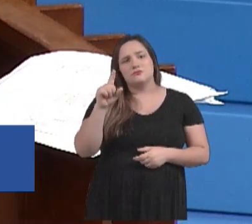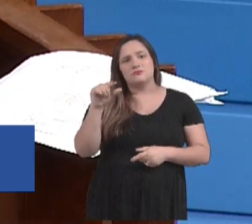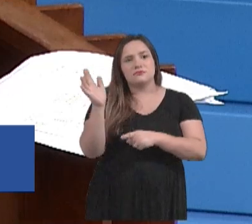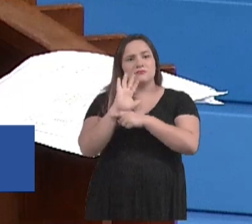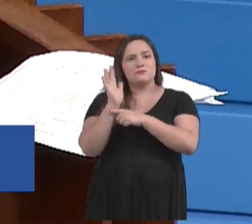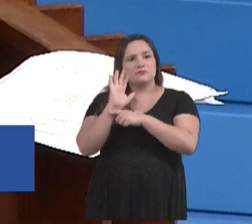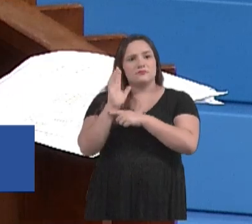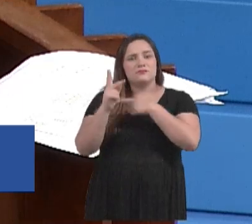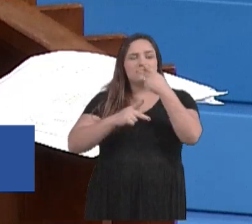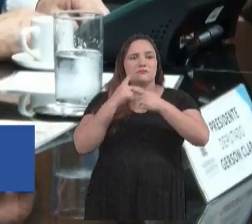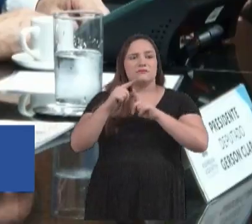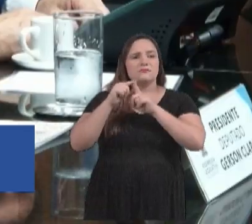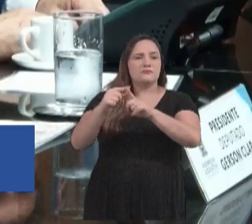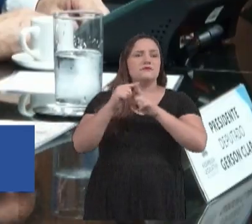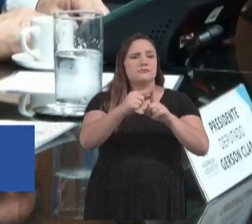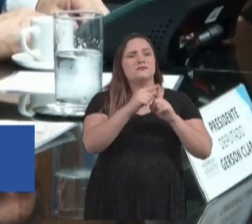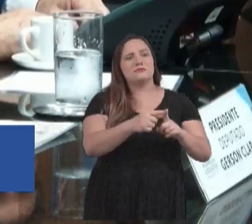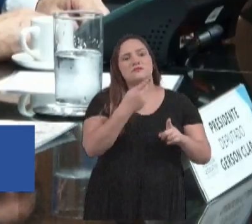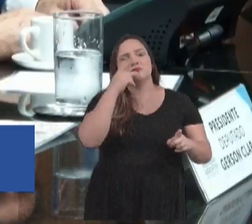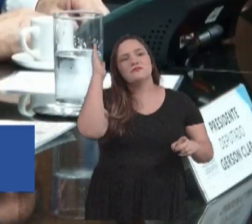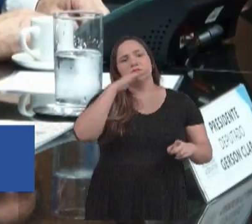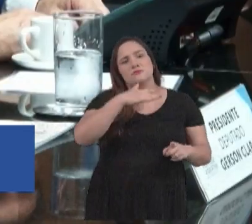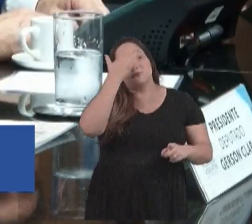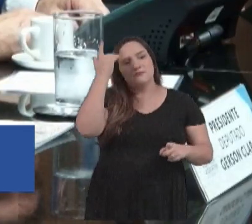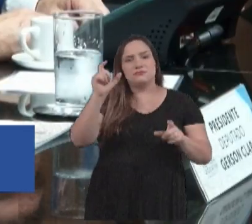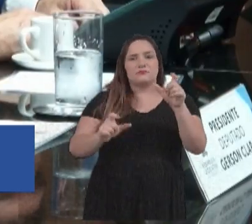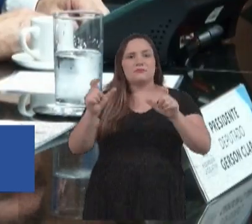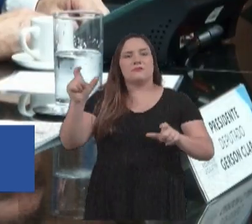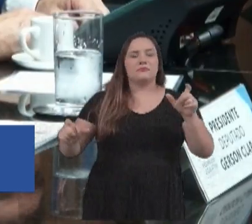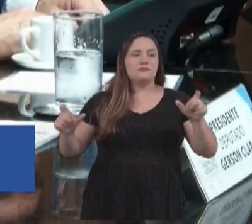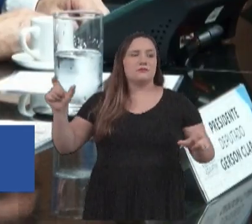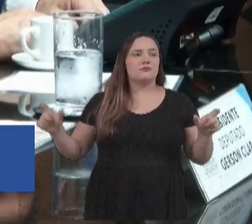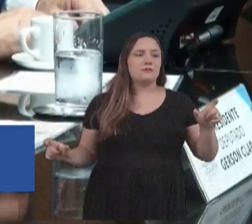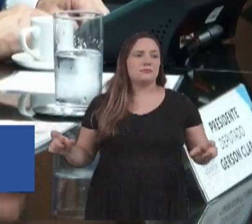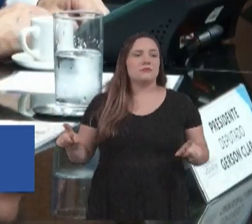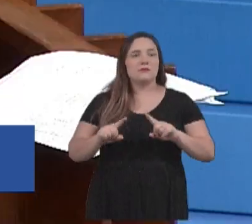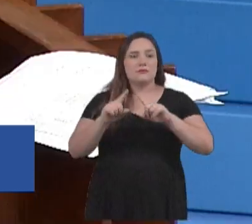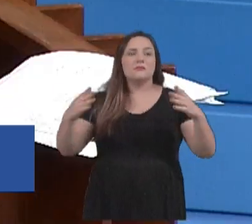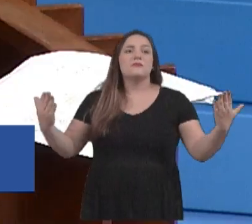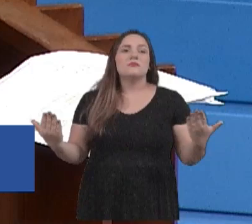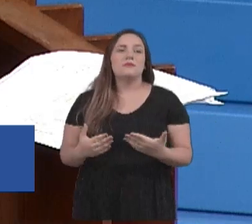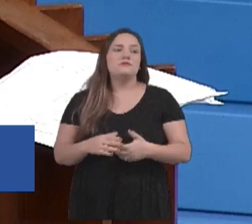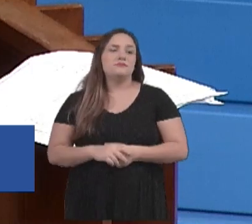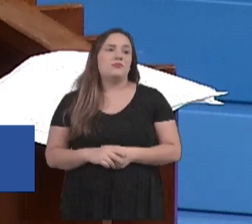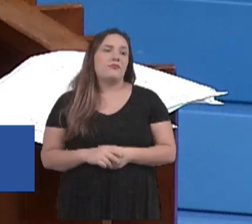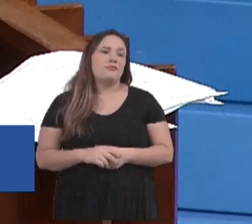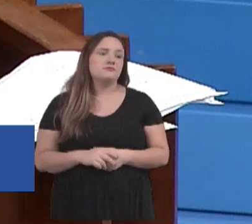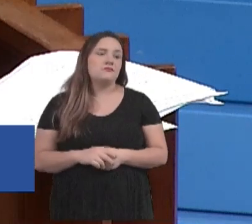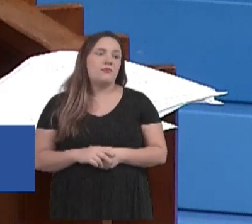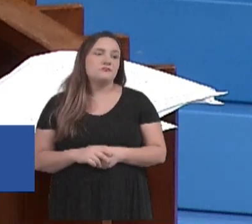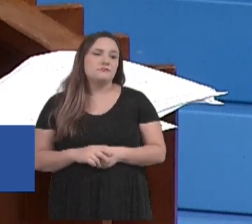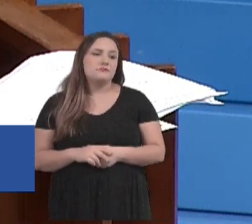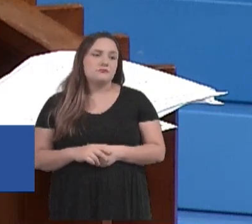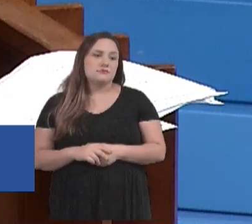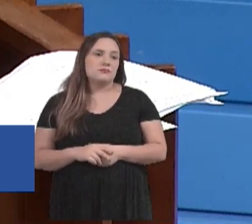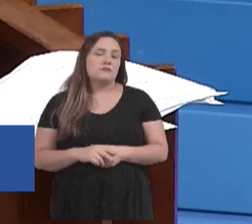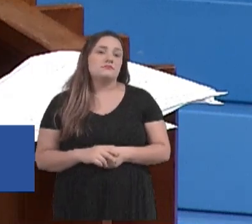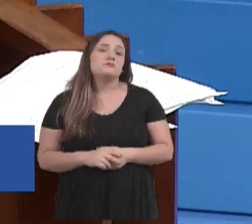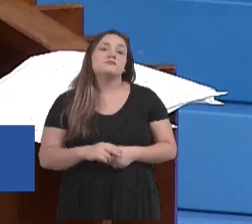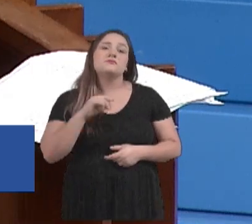viralizar xingando as pessoas. Entendeu? E eu, a partir de agora, qualquer coisa que, mesmo